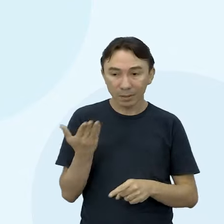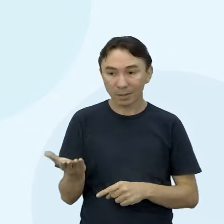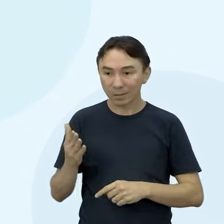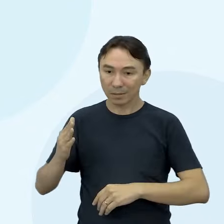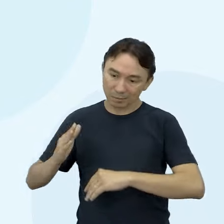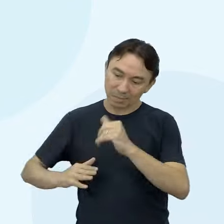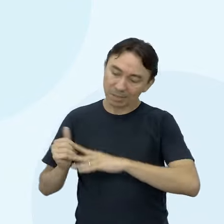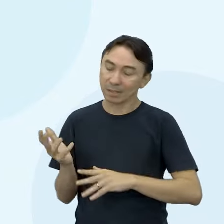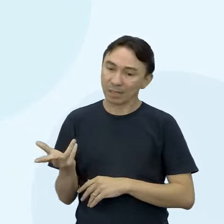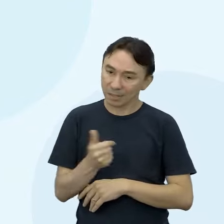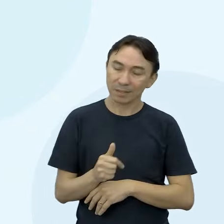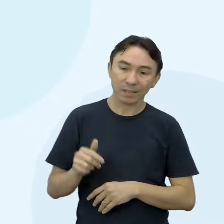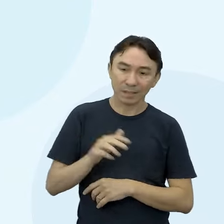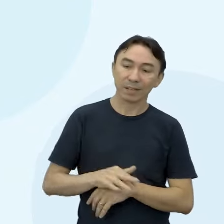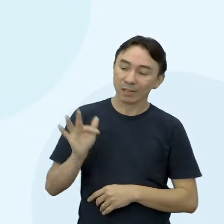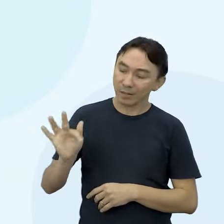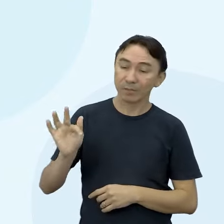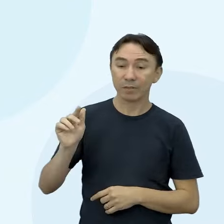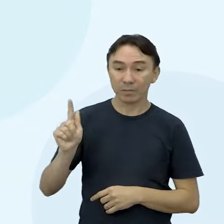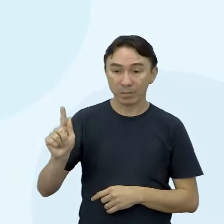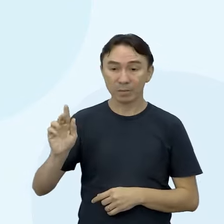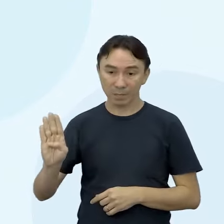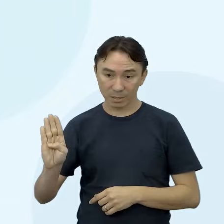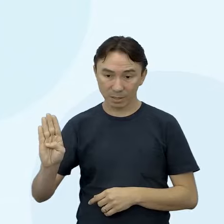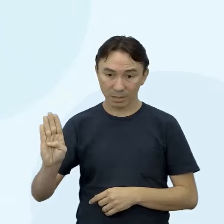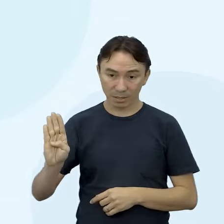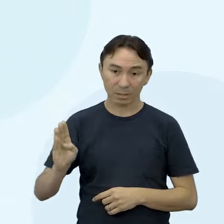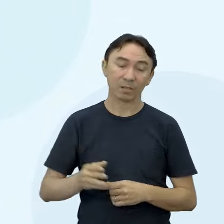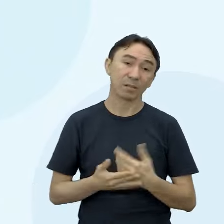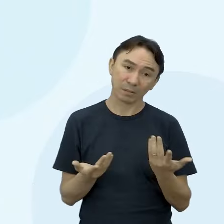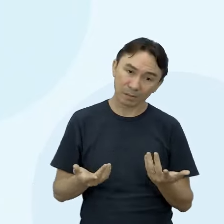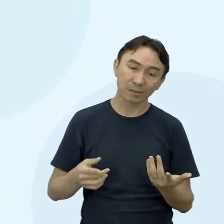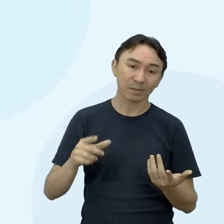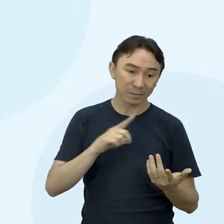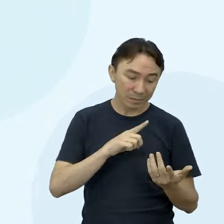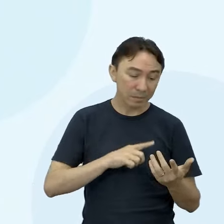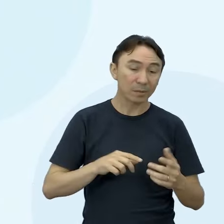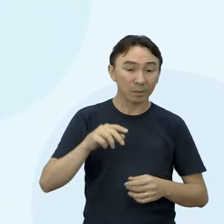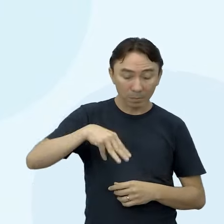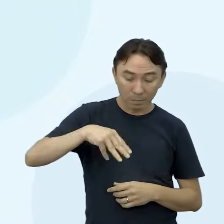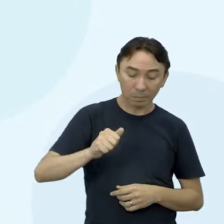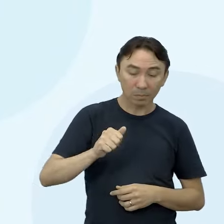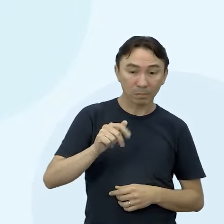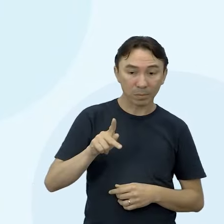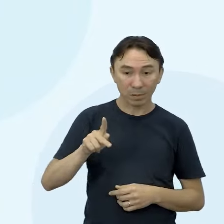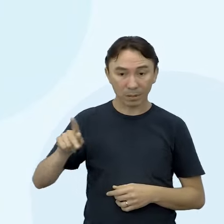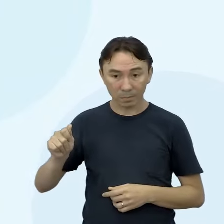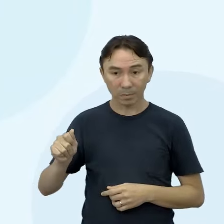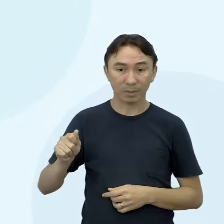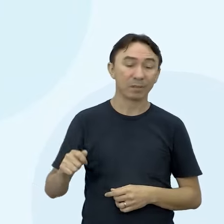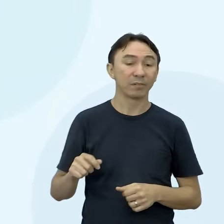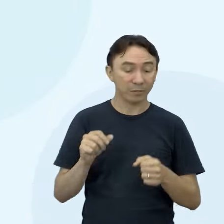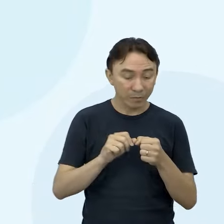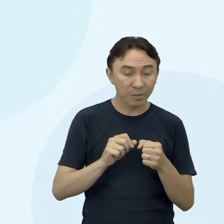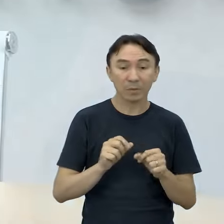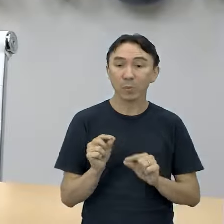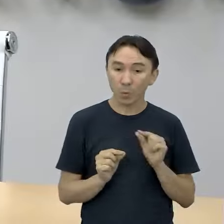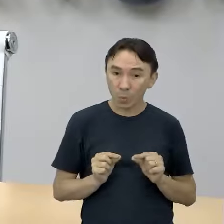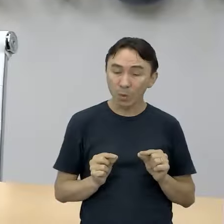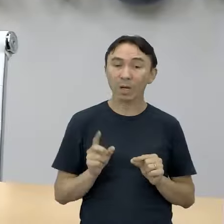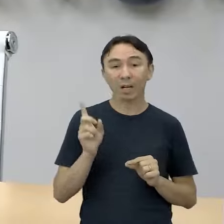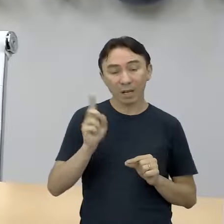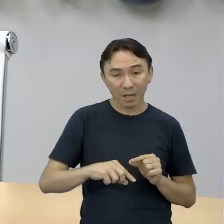geral básica. Lembrando que o mapa foi construído na perspectiva de retomar ou construir o projeto